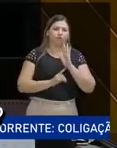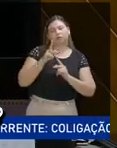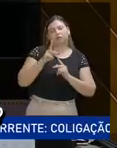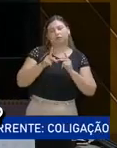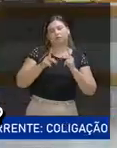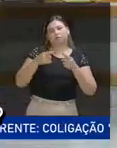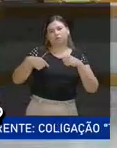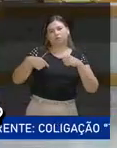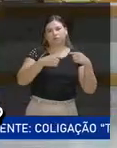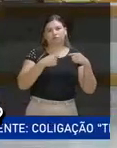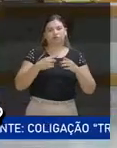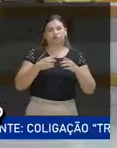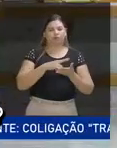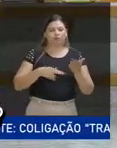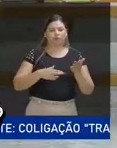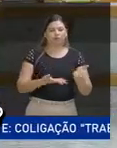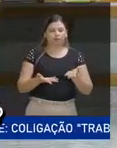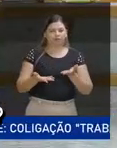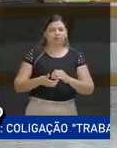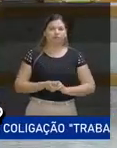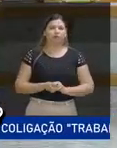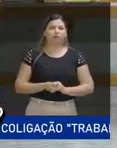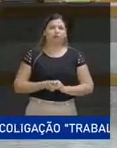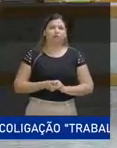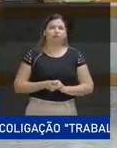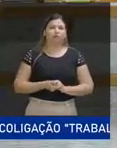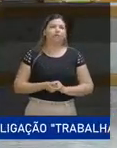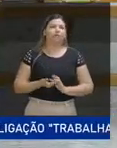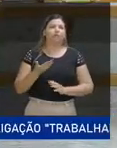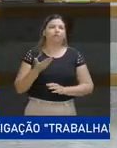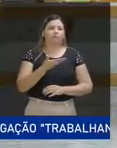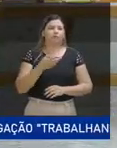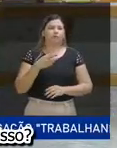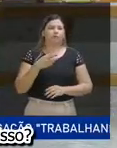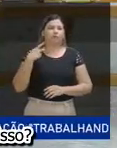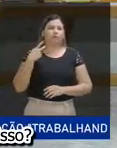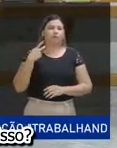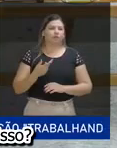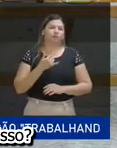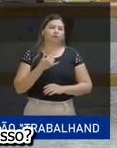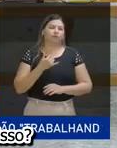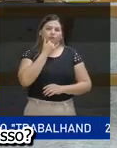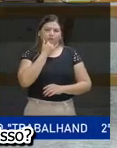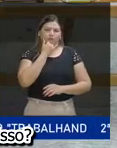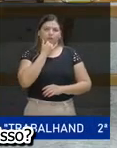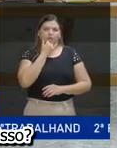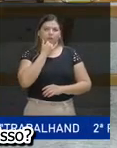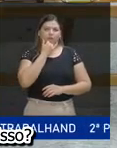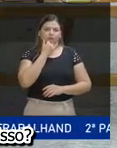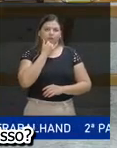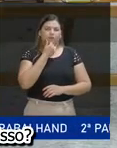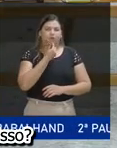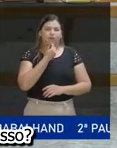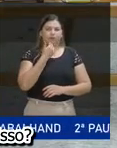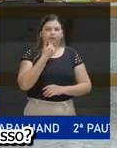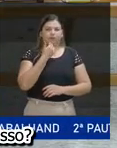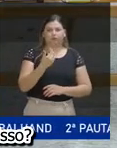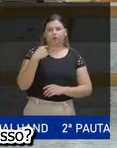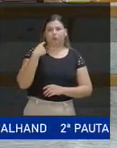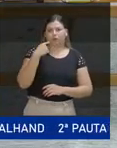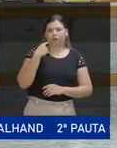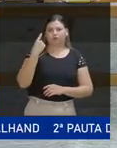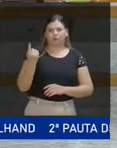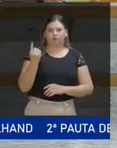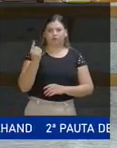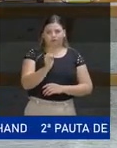excelência. Foco na Senhora parte central da procuradora. mesa. Quero os termos do parecer. Desculpa, há um pedido de sustentação oral, é